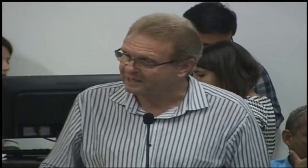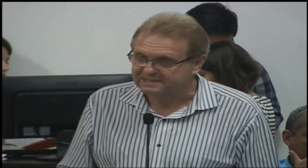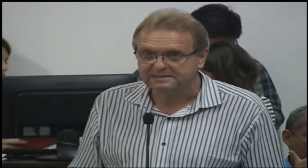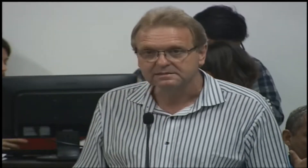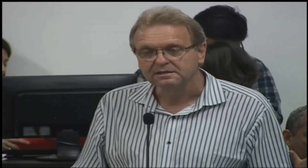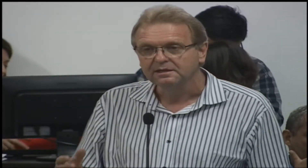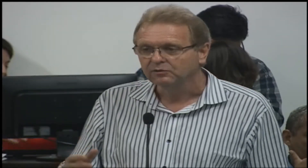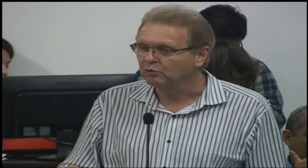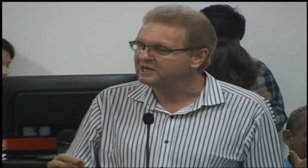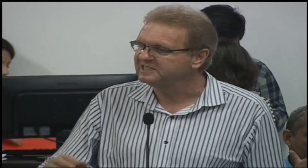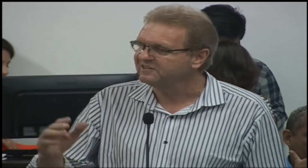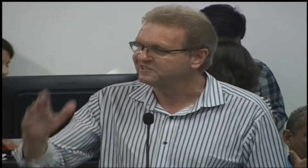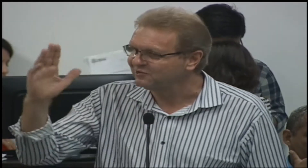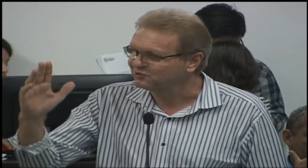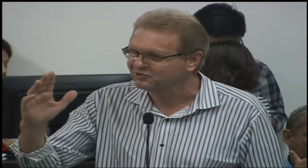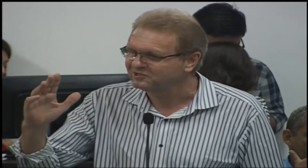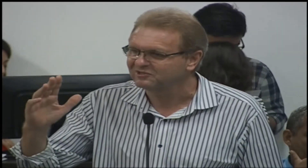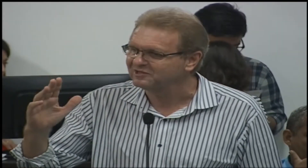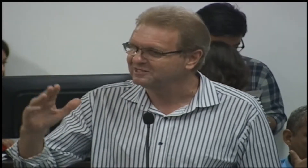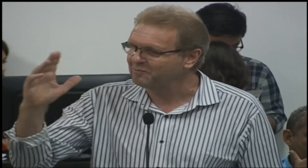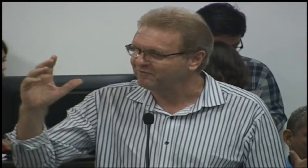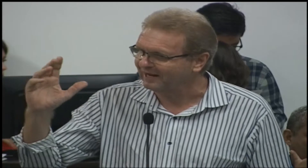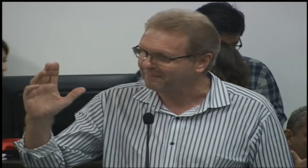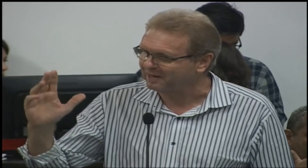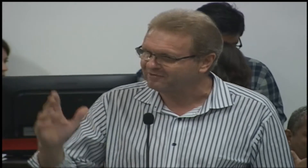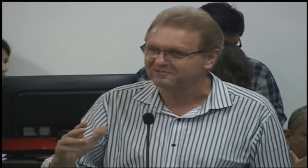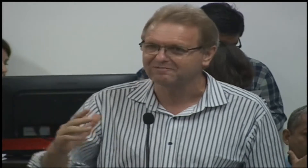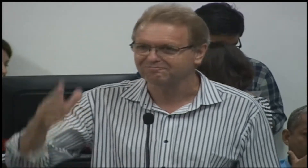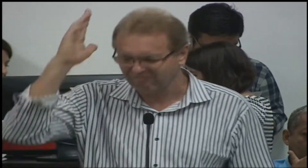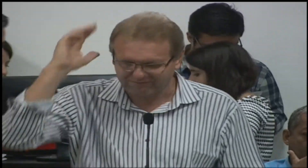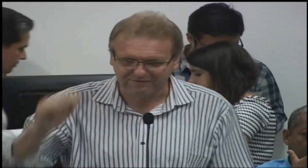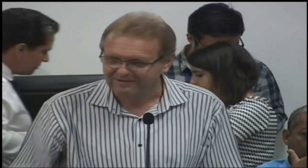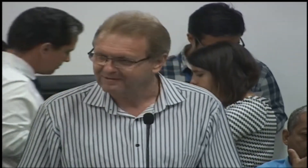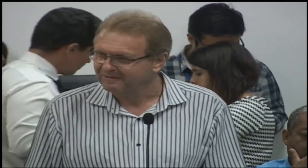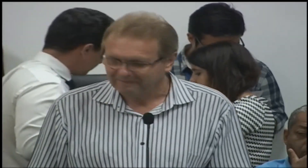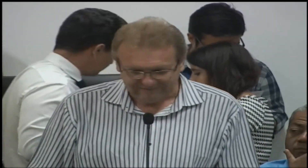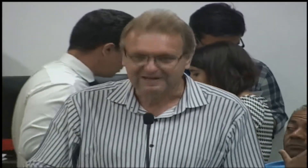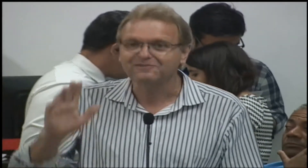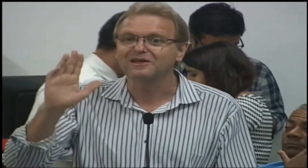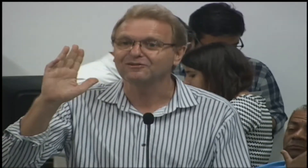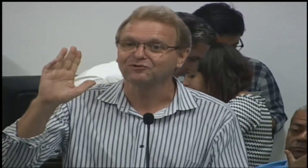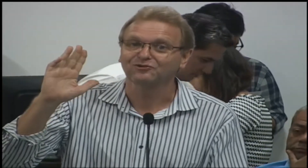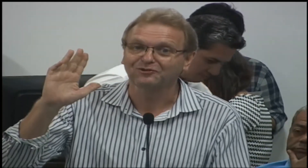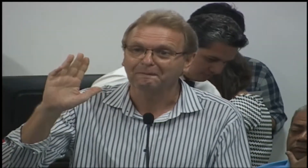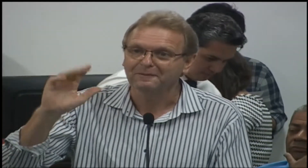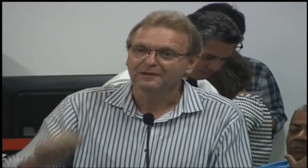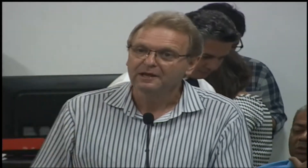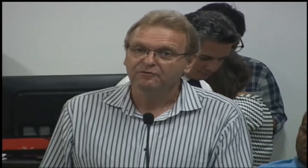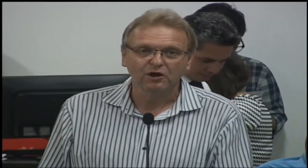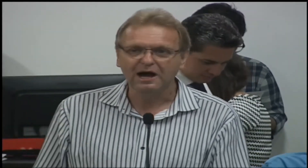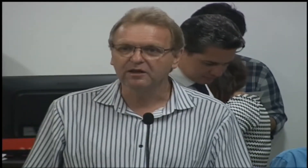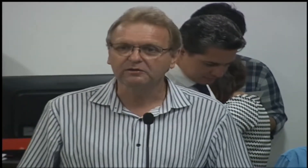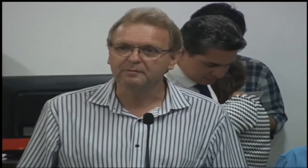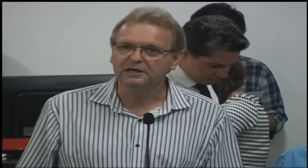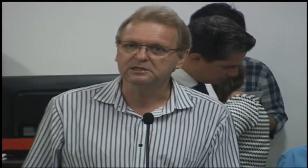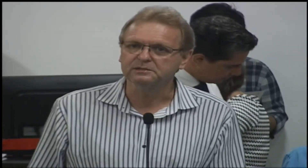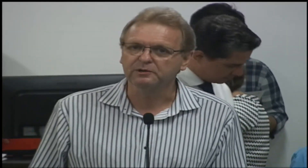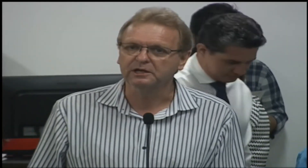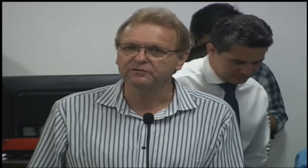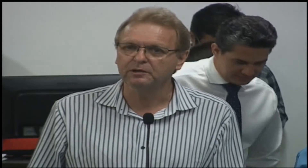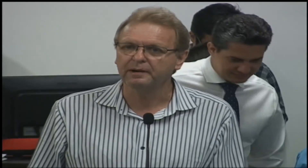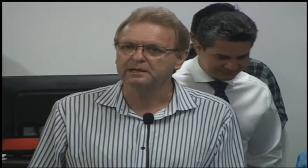estado, e depois, por algum problema, acaba mudando, vendendo, e quando vem para um outro estado, fica com esse... eu nunca tive... Aí